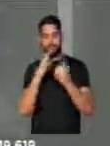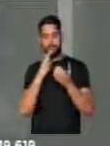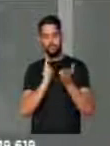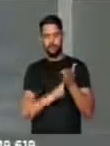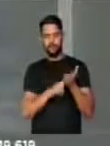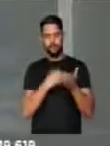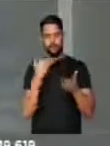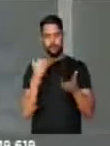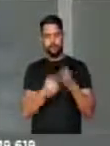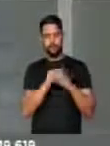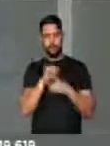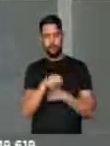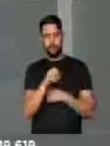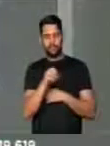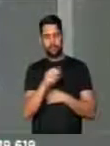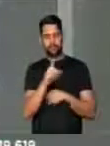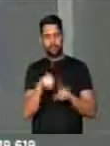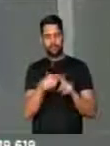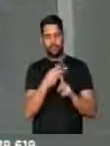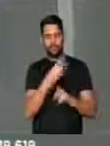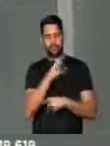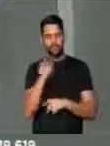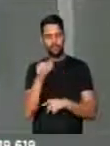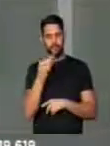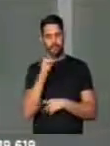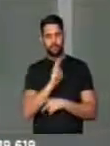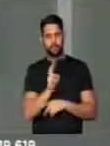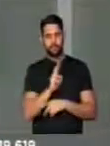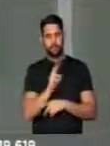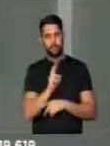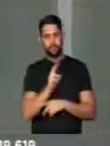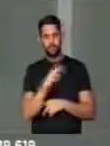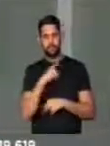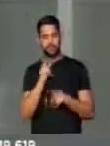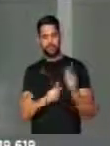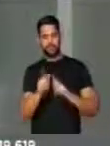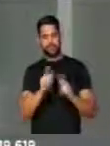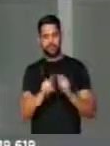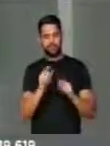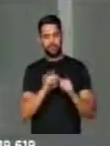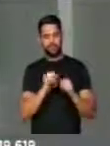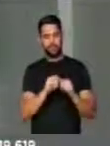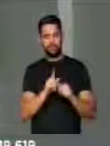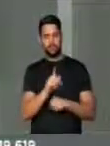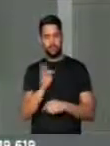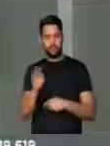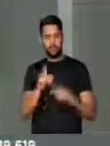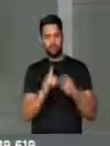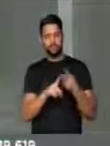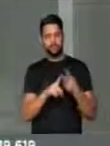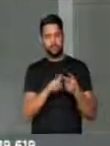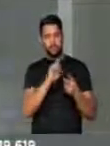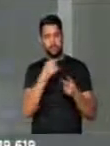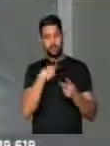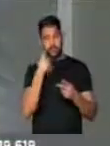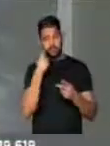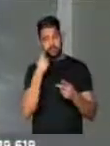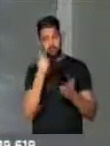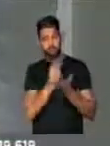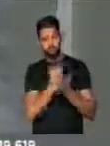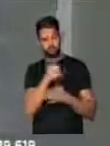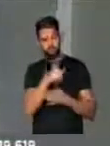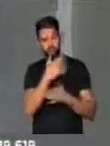Correios teve um prejuízo de mais de 300 milhões de reais, gerido por quem? Gerido pelo PT. Se você for